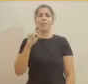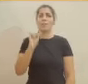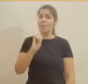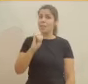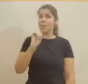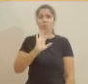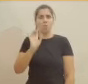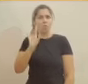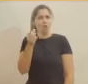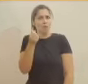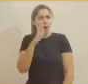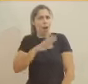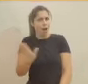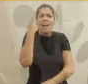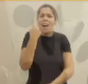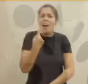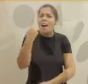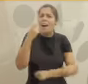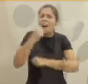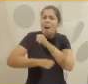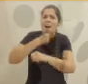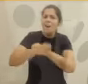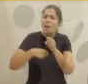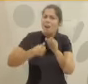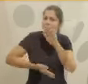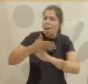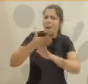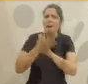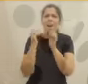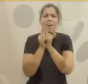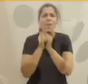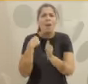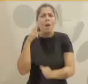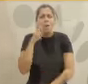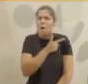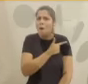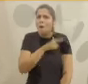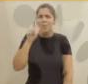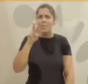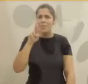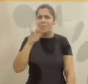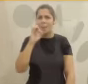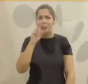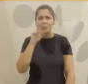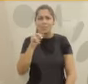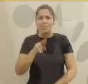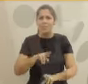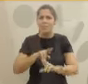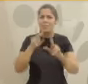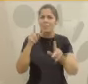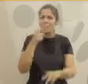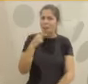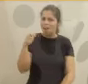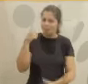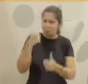depois Rio de Janeiro, se não o dinheiro acaba. Cada ano que eu viajo com ele, eu vejo um outro Ricardo,